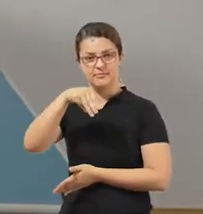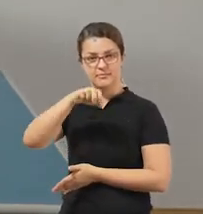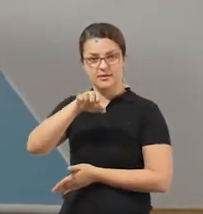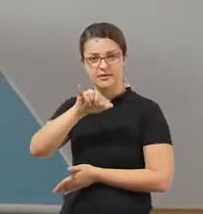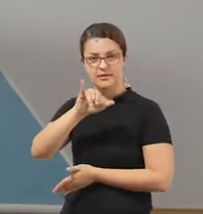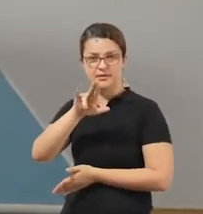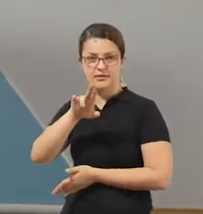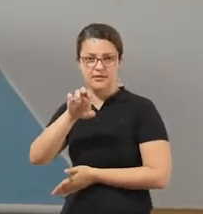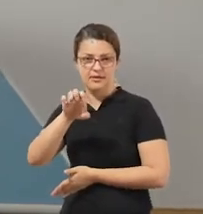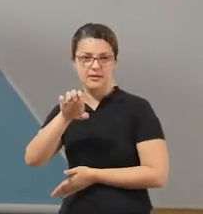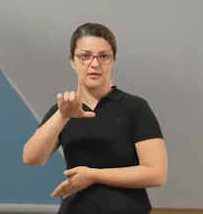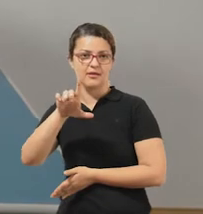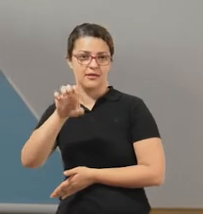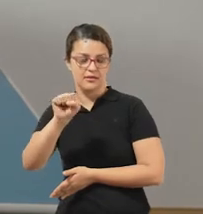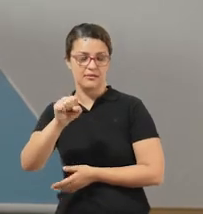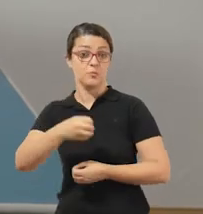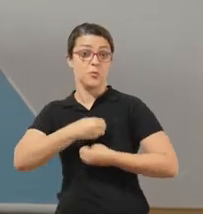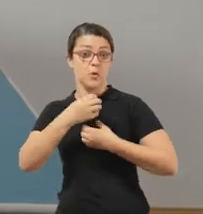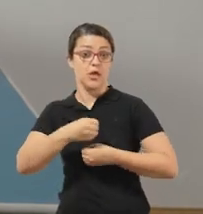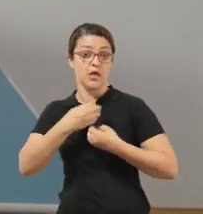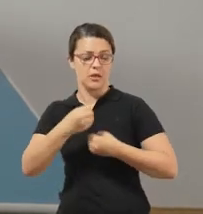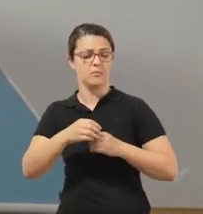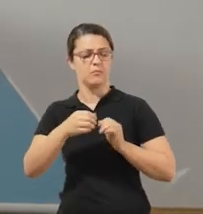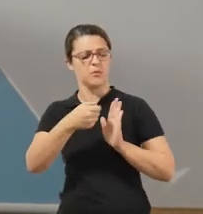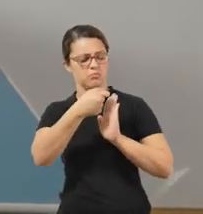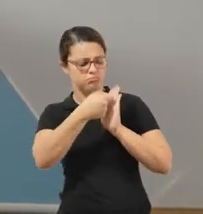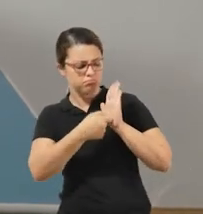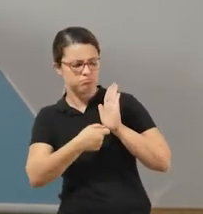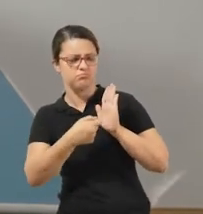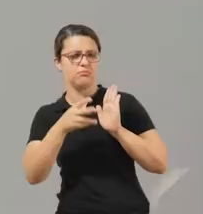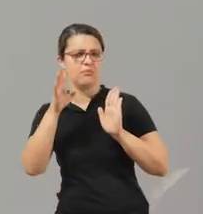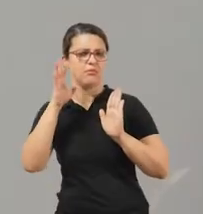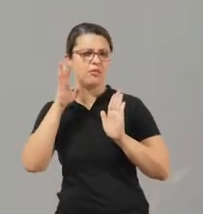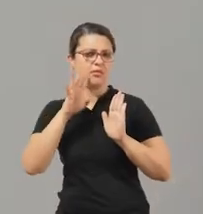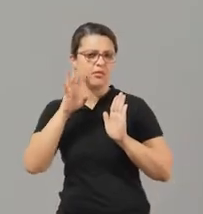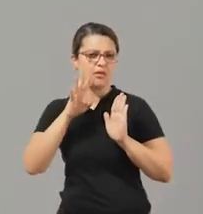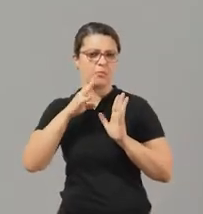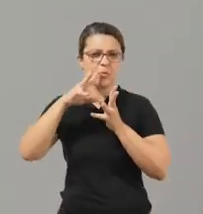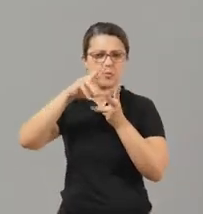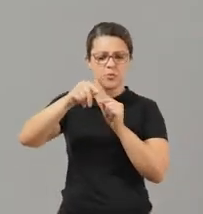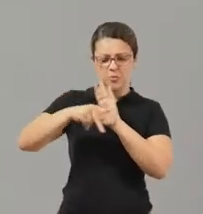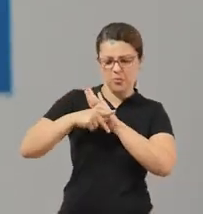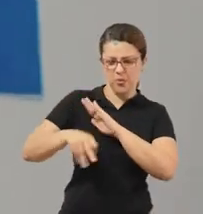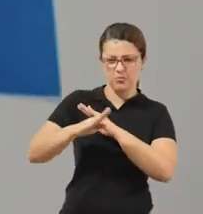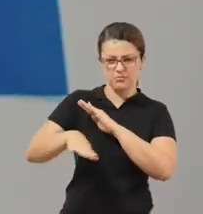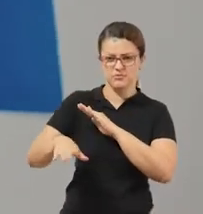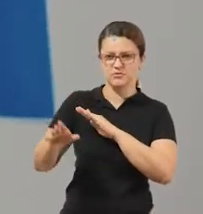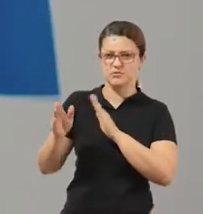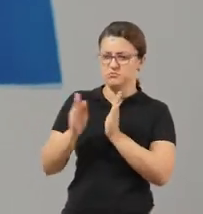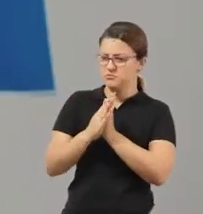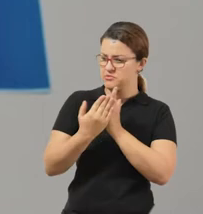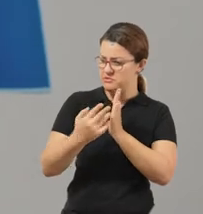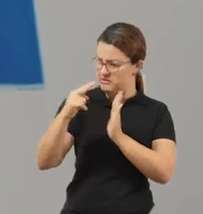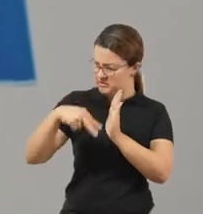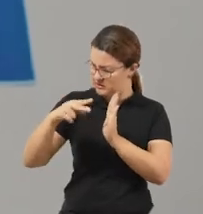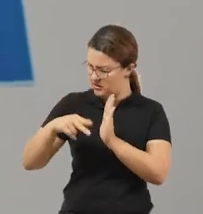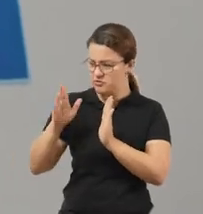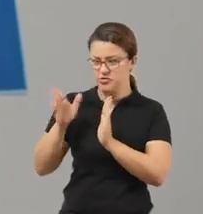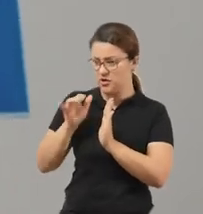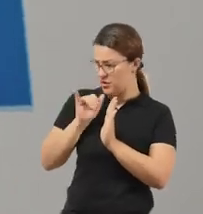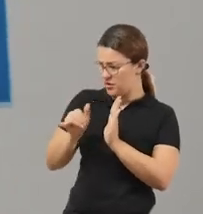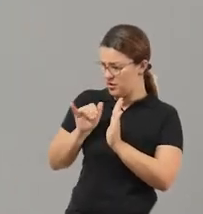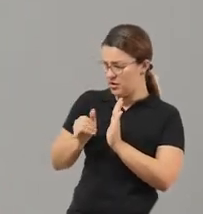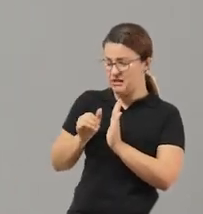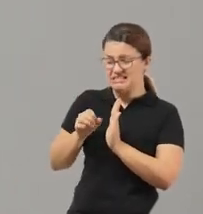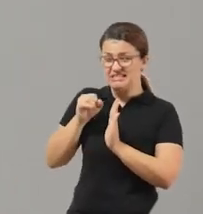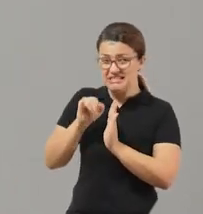tá muito legal e tá bem o universo das crianças. Eu acho que vocês já leram para ele. Se vocês ainda não